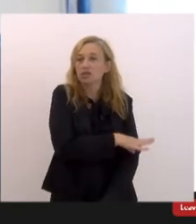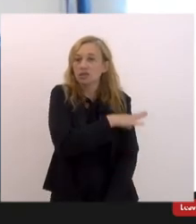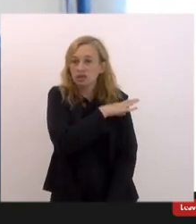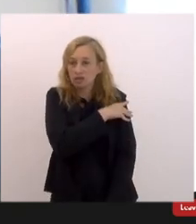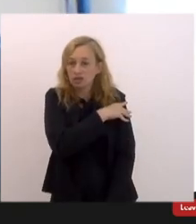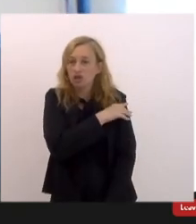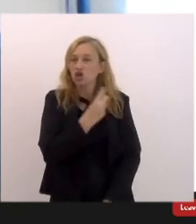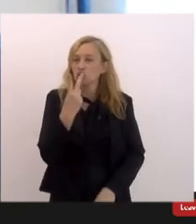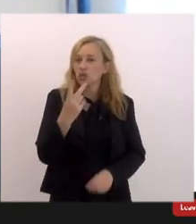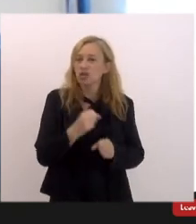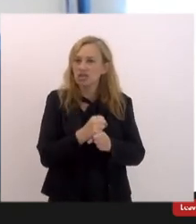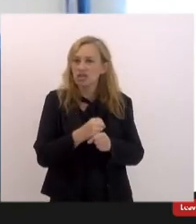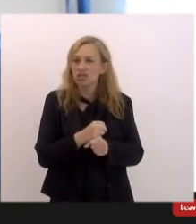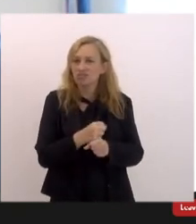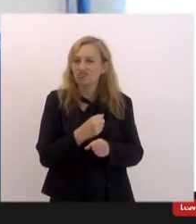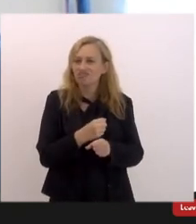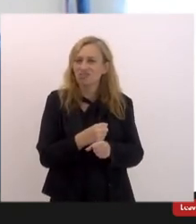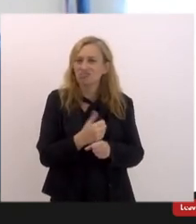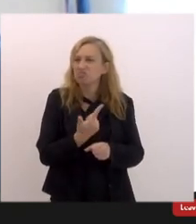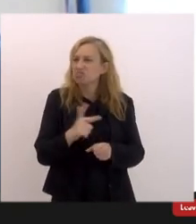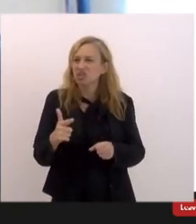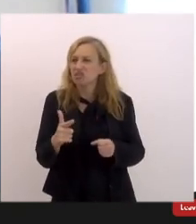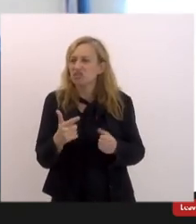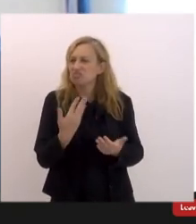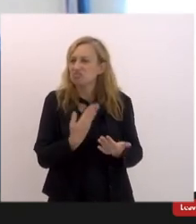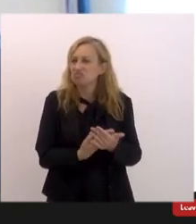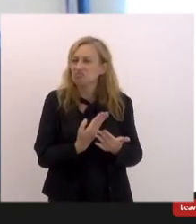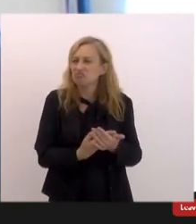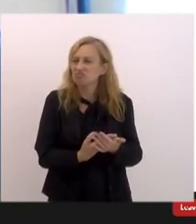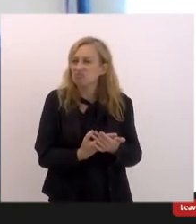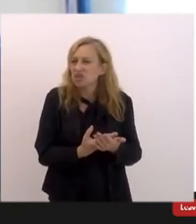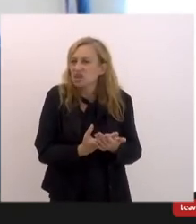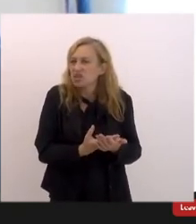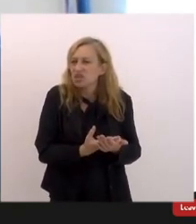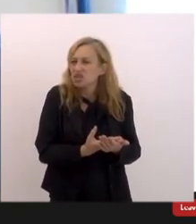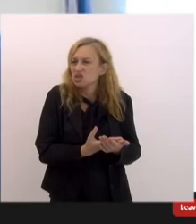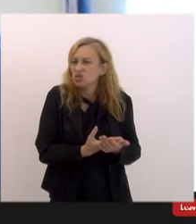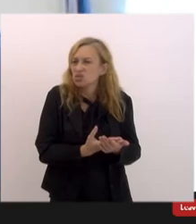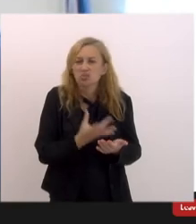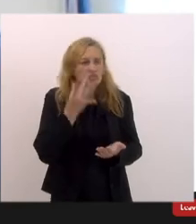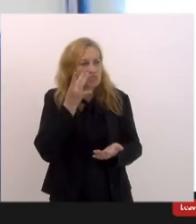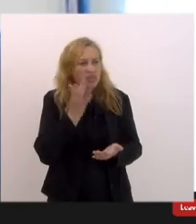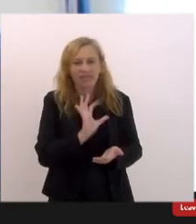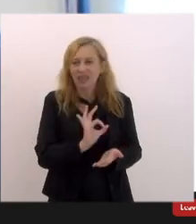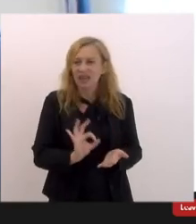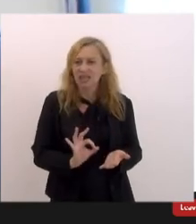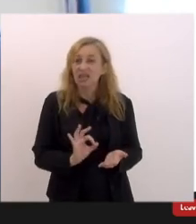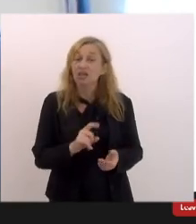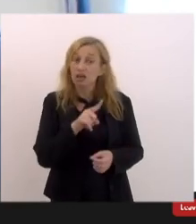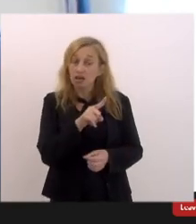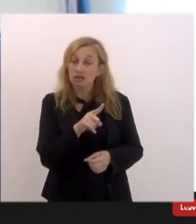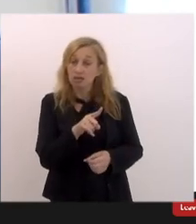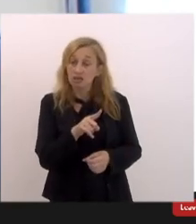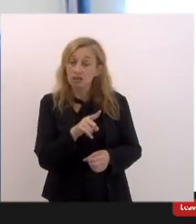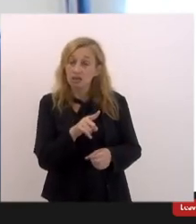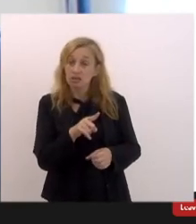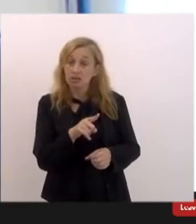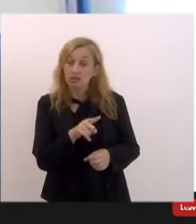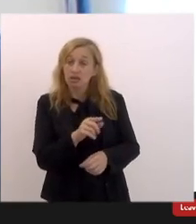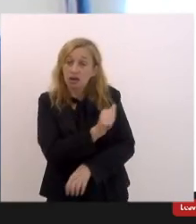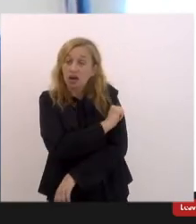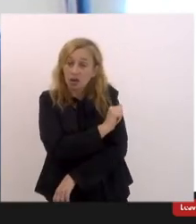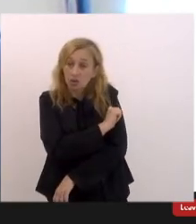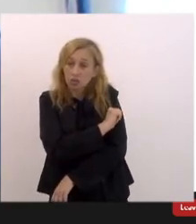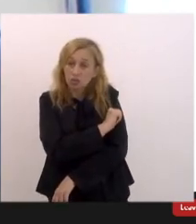até 2 anos, sem praticamente ter tido aulas presenciais. Esses alunos terem condições pedagógicas e sanitárias de ter